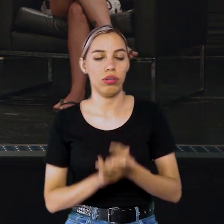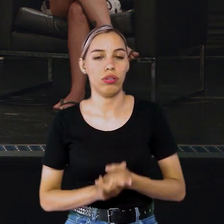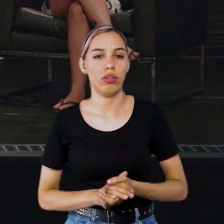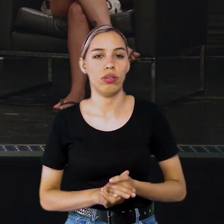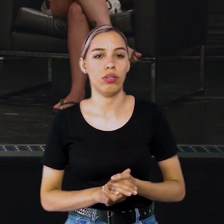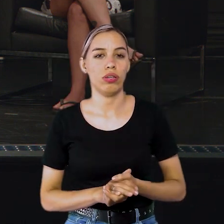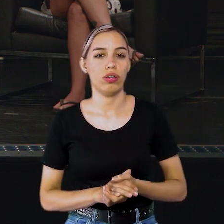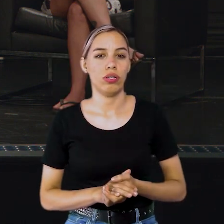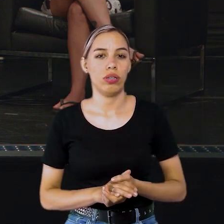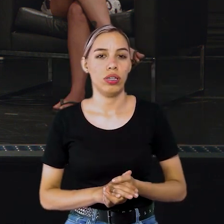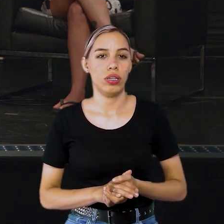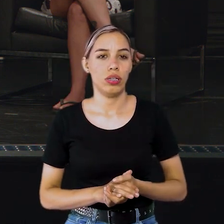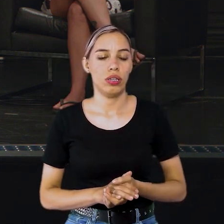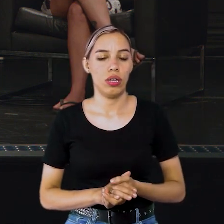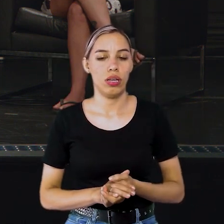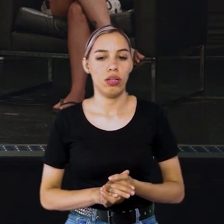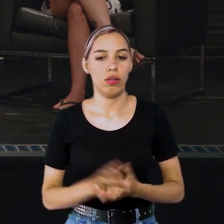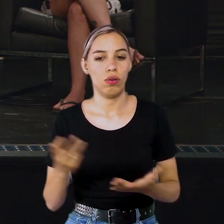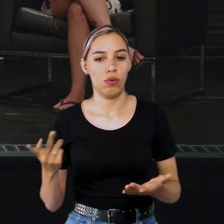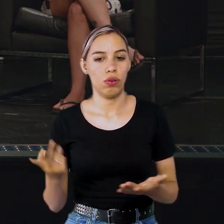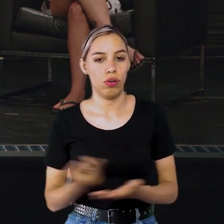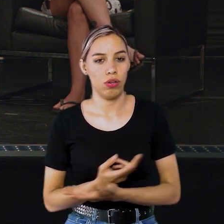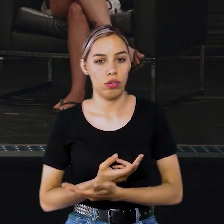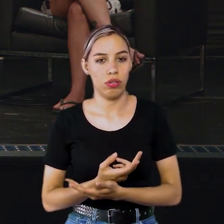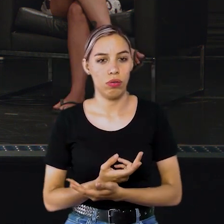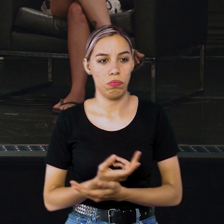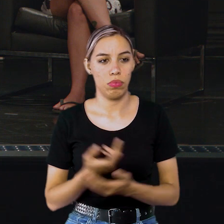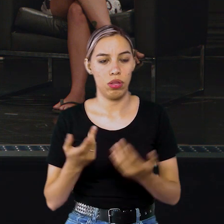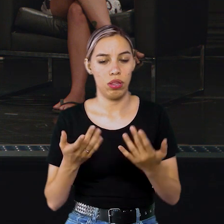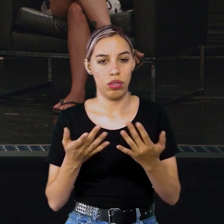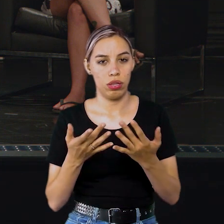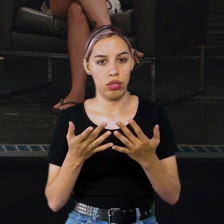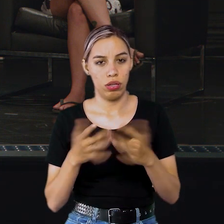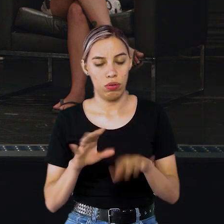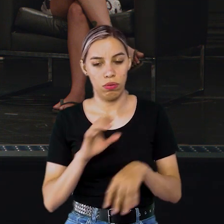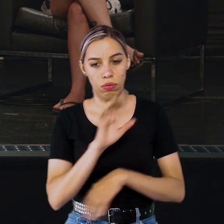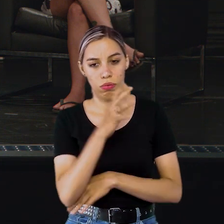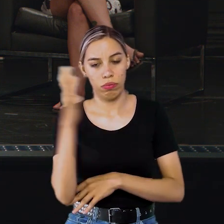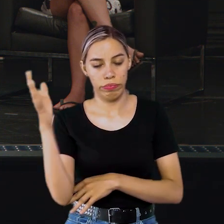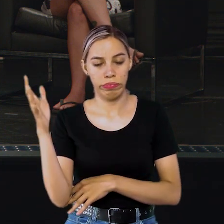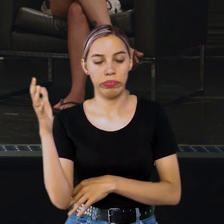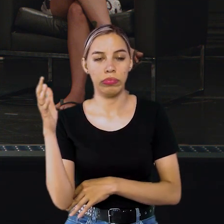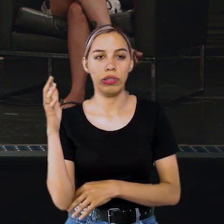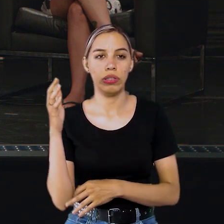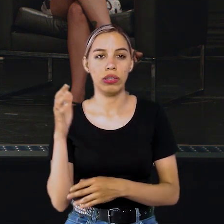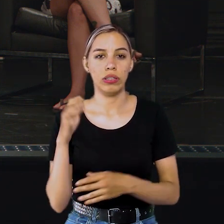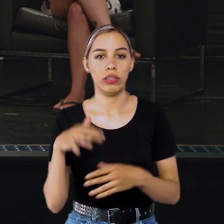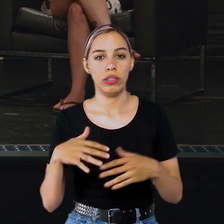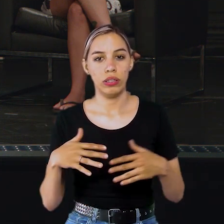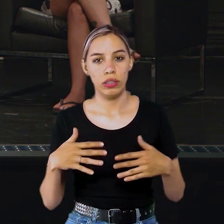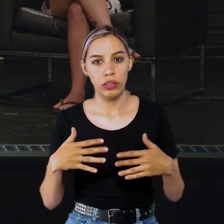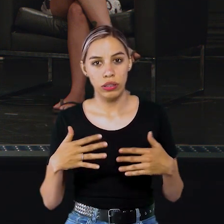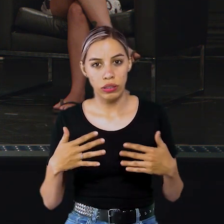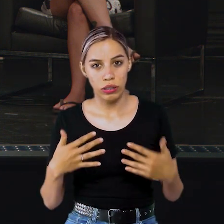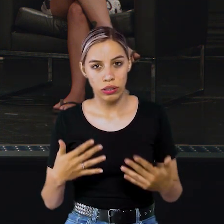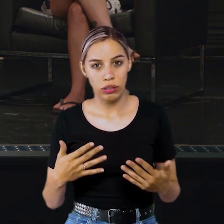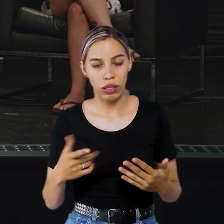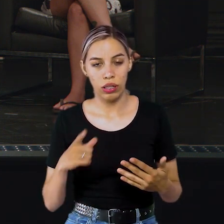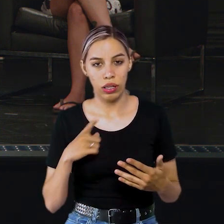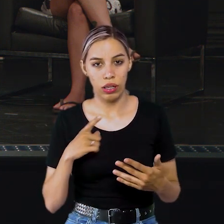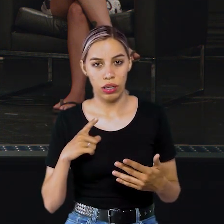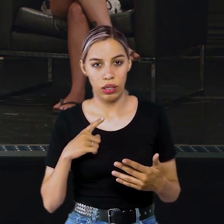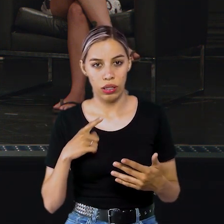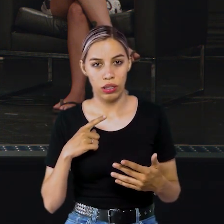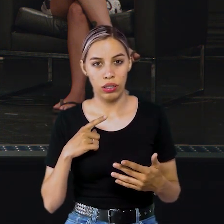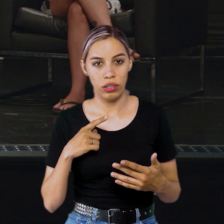esses fenômenos naturais que estão acontecendo, né? Esse é próprio ações